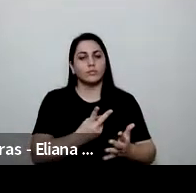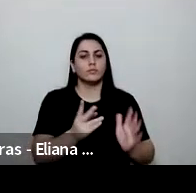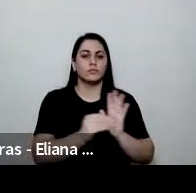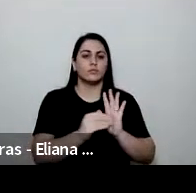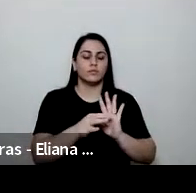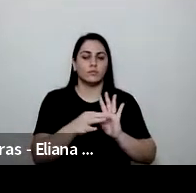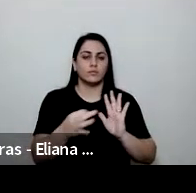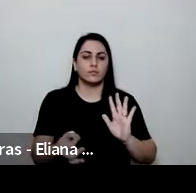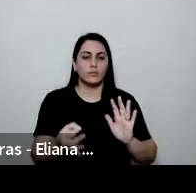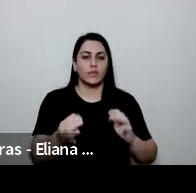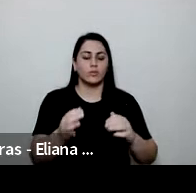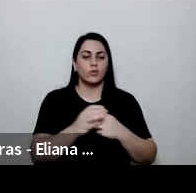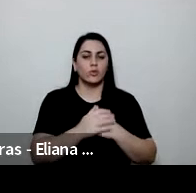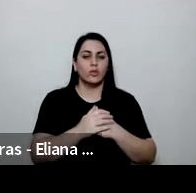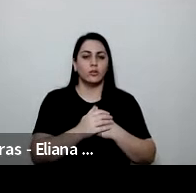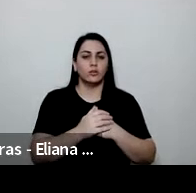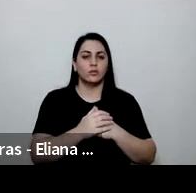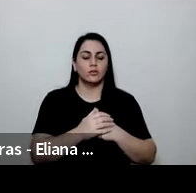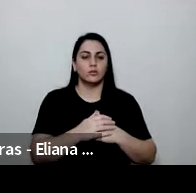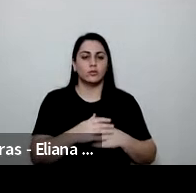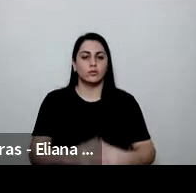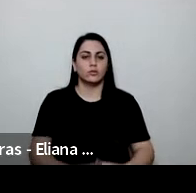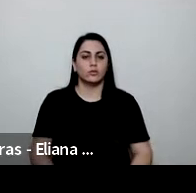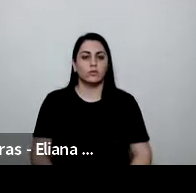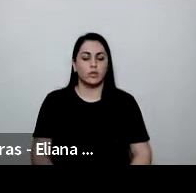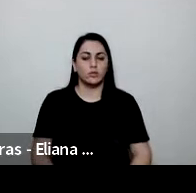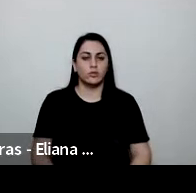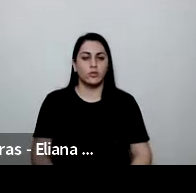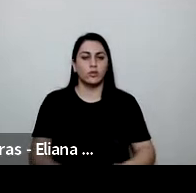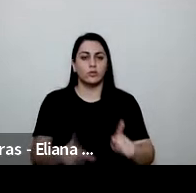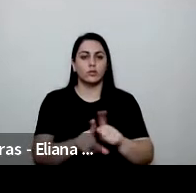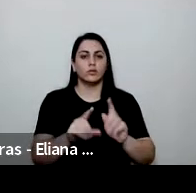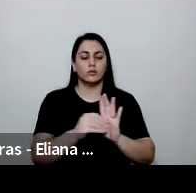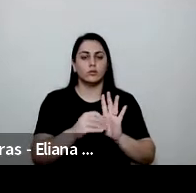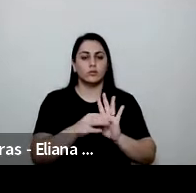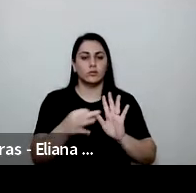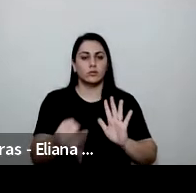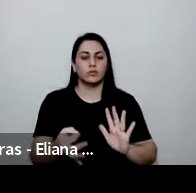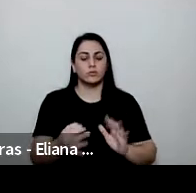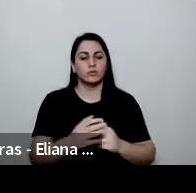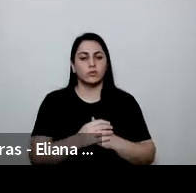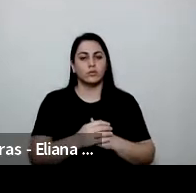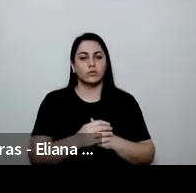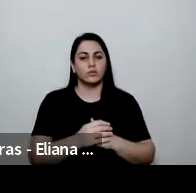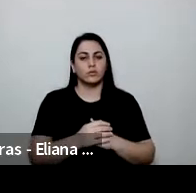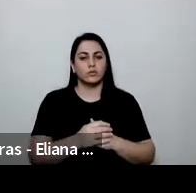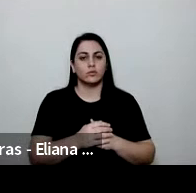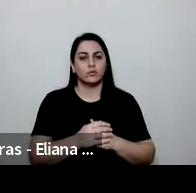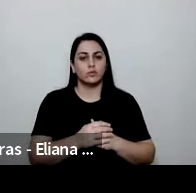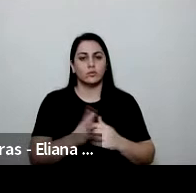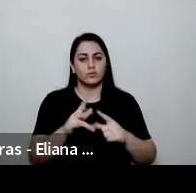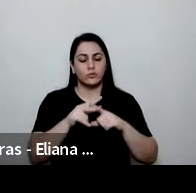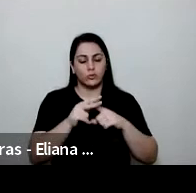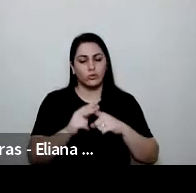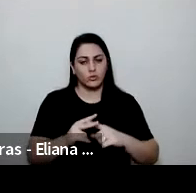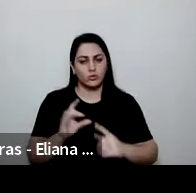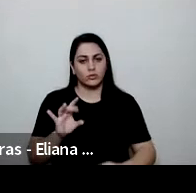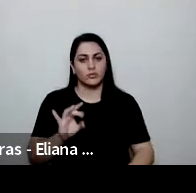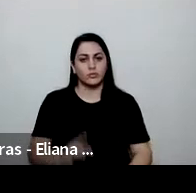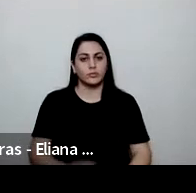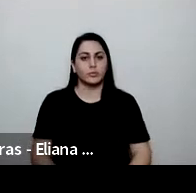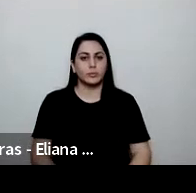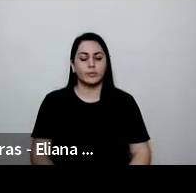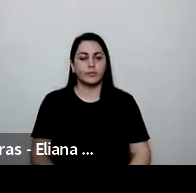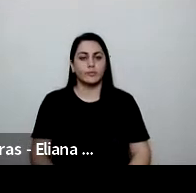do ministério vai ser indicado para deferimento só porque eu já sei o que que provavelmente eu o colega da Tribuna vai dizer